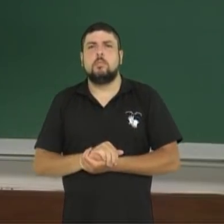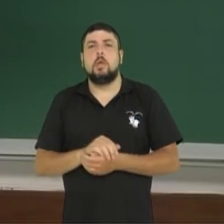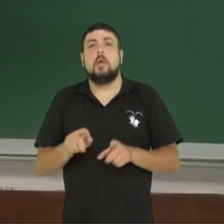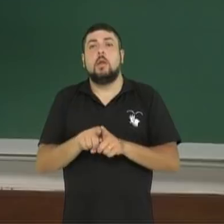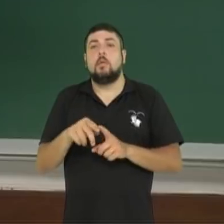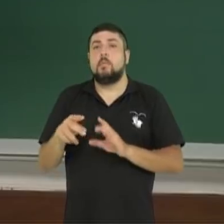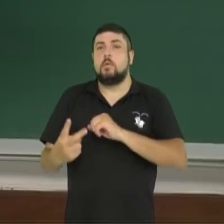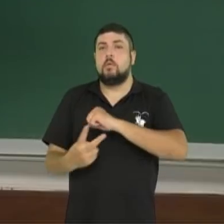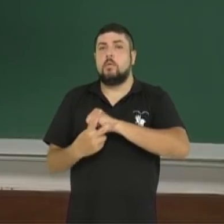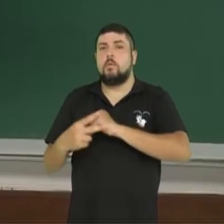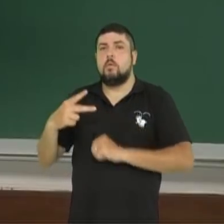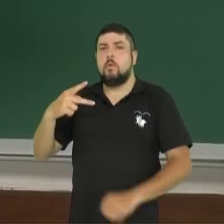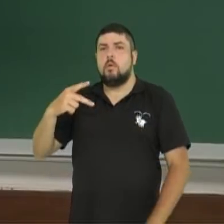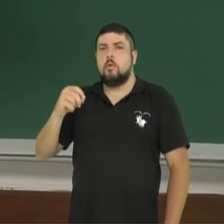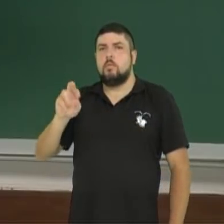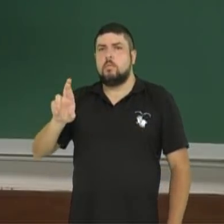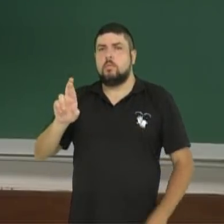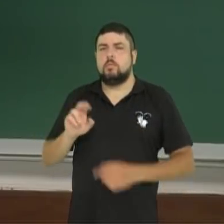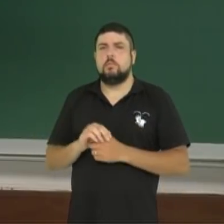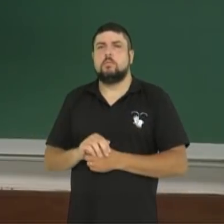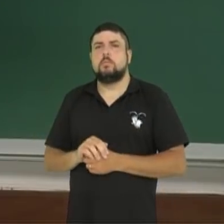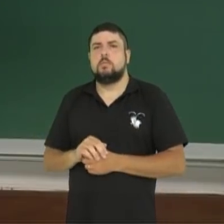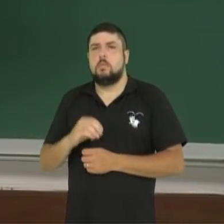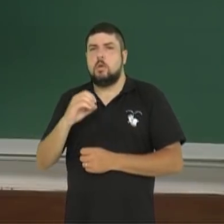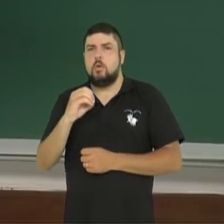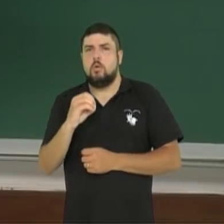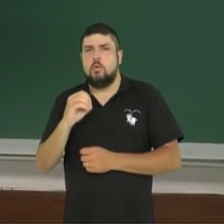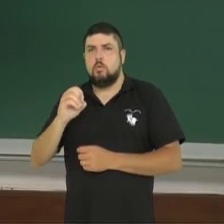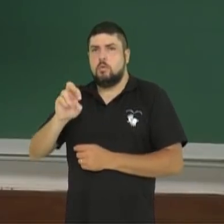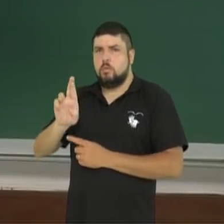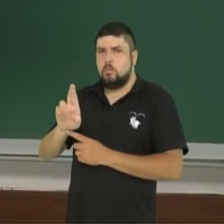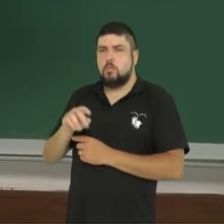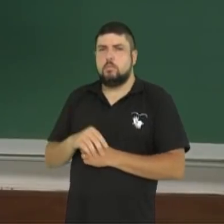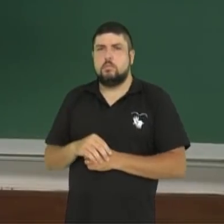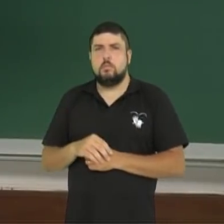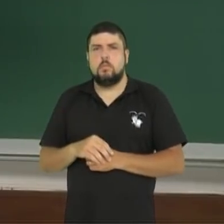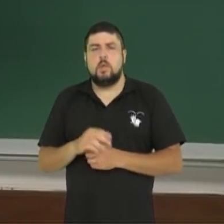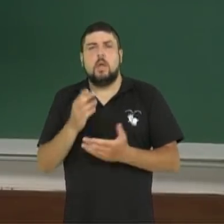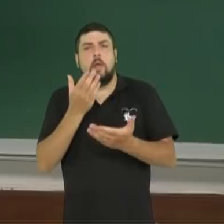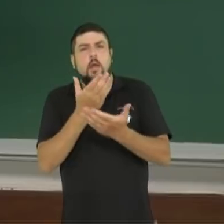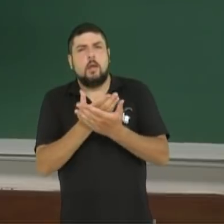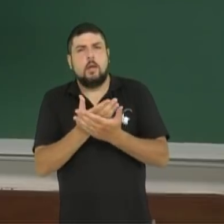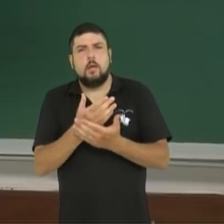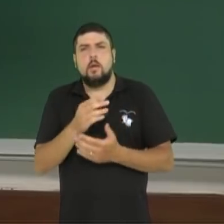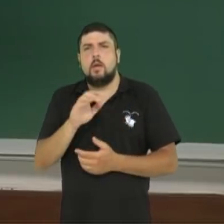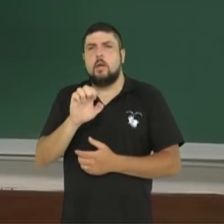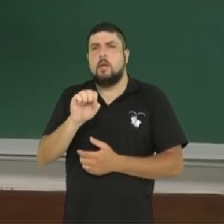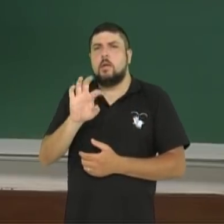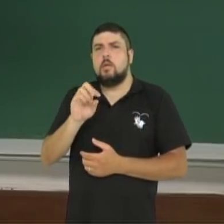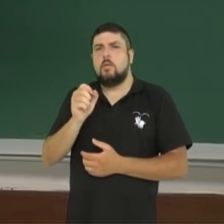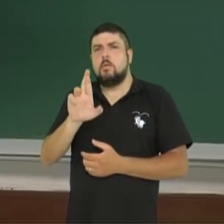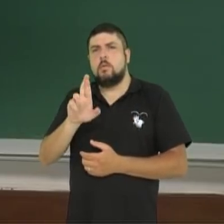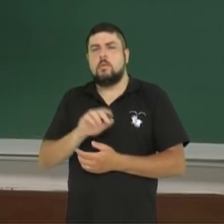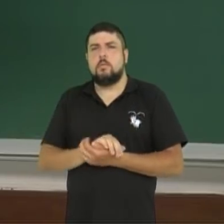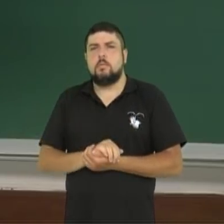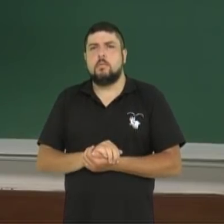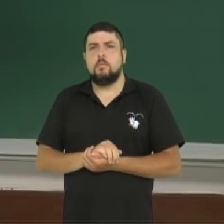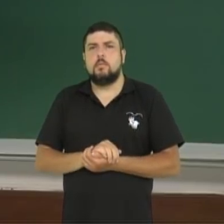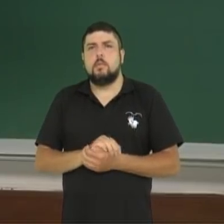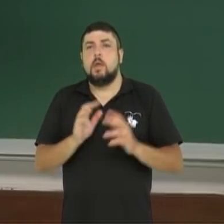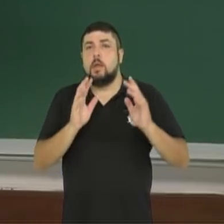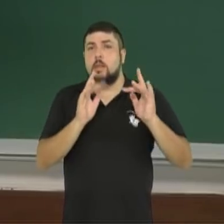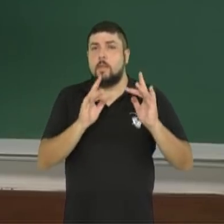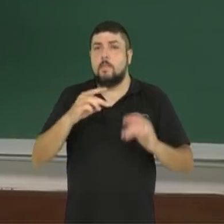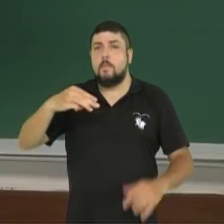por como única exceção. Os demais verbos, né? Estudar, namorar, brincar, escrever,